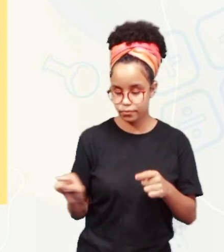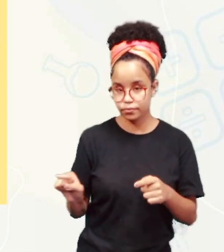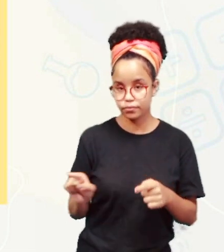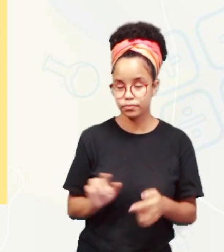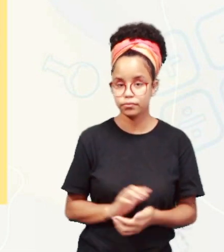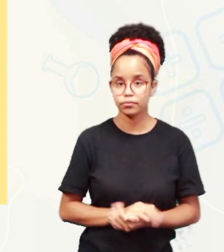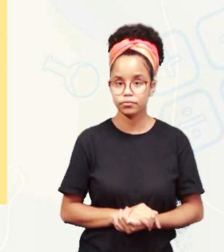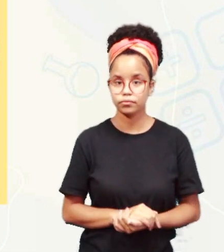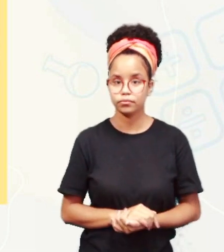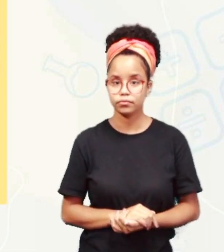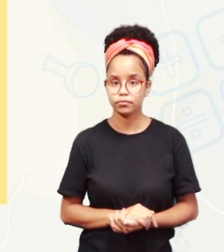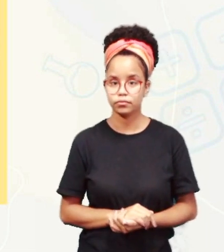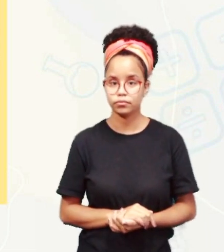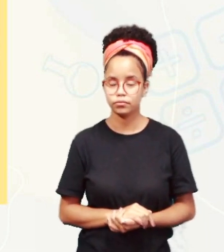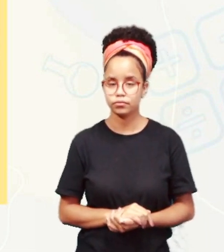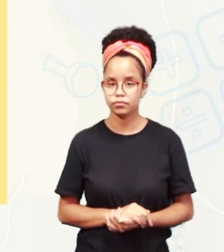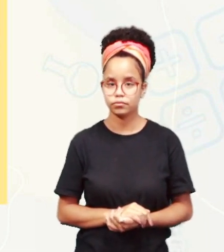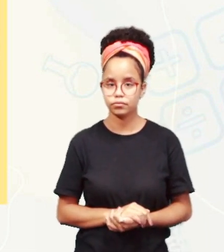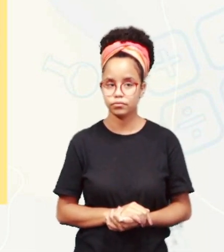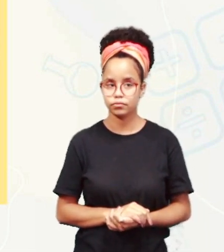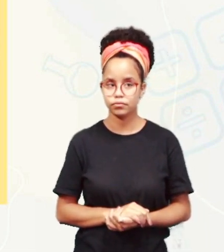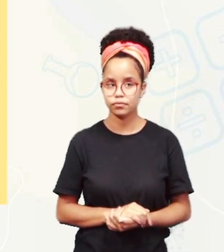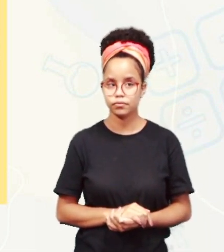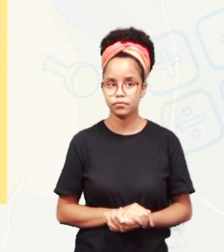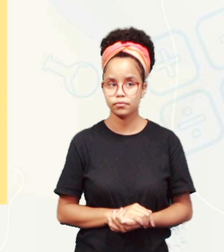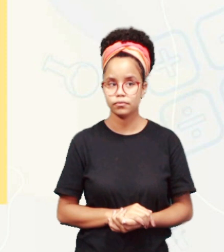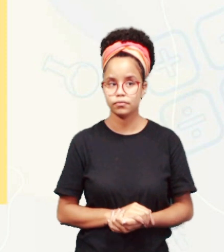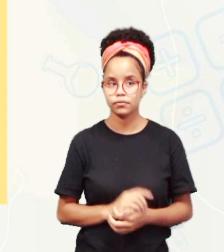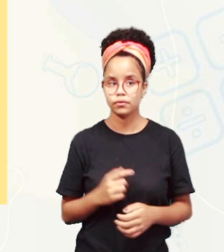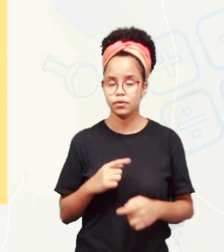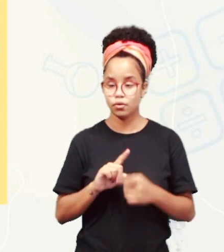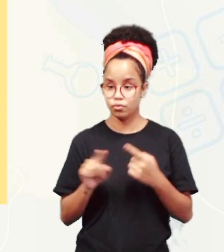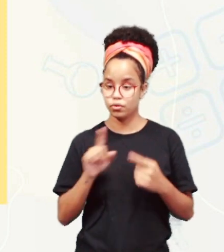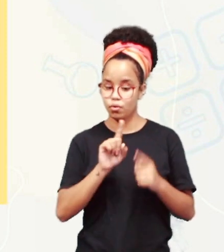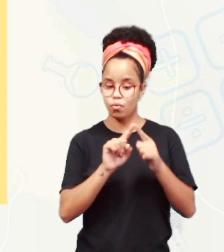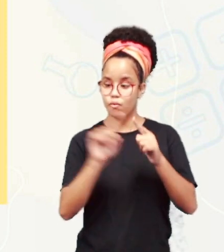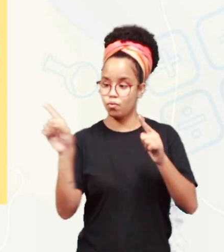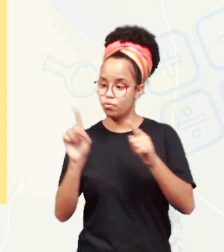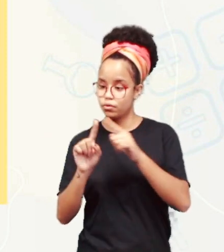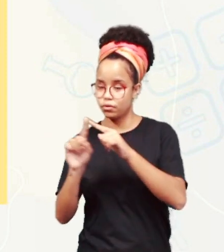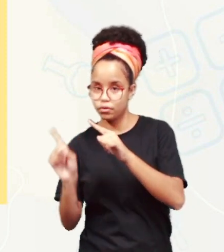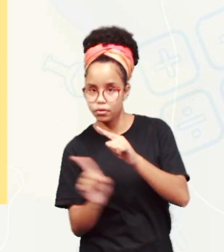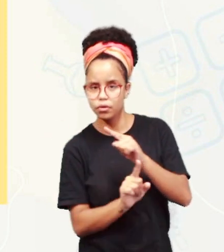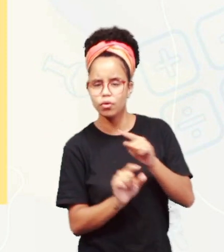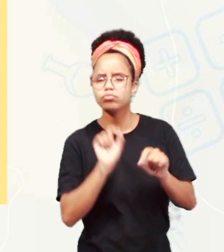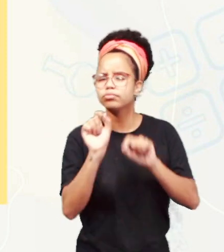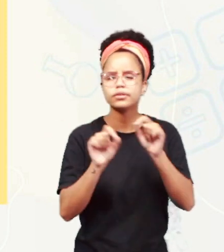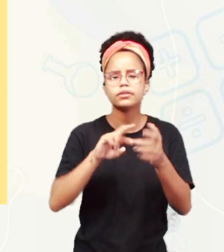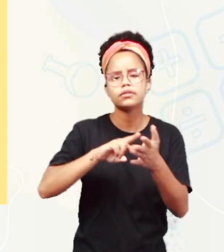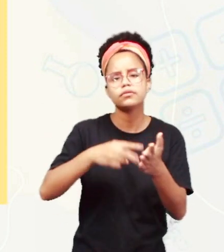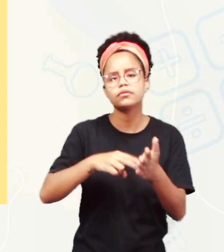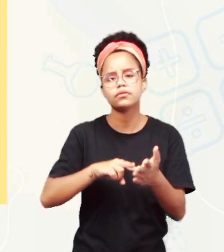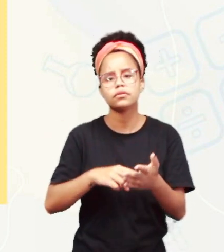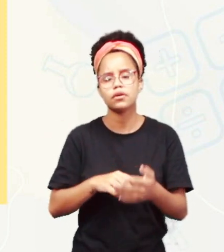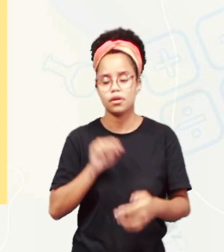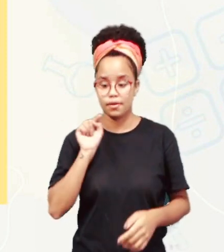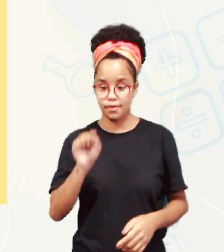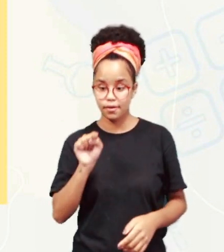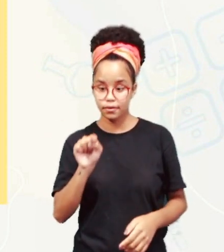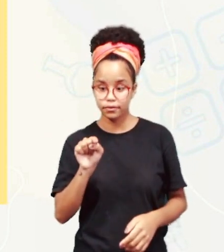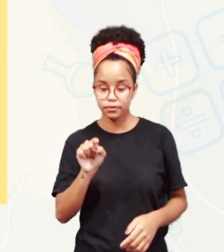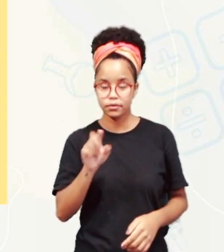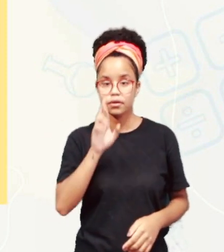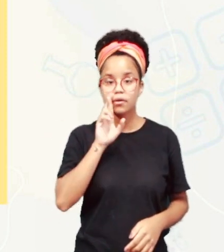viradas uma ao contrário da outra em sentidos diferentes O que é que isso indica que essa